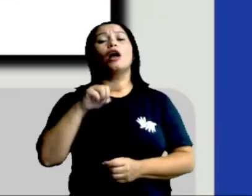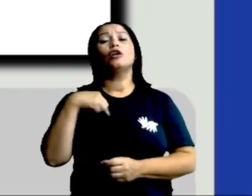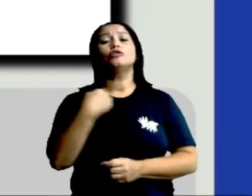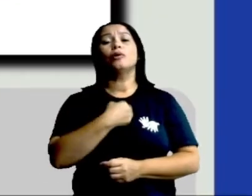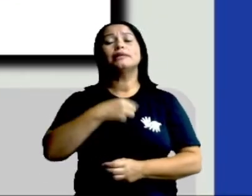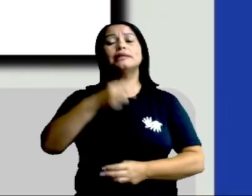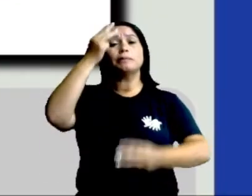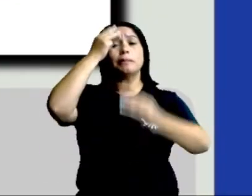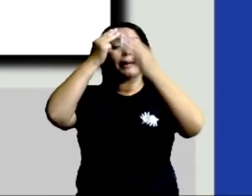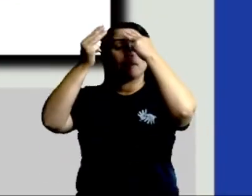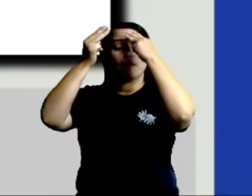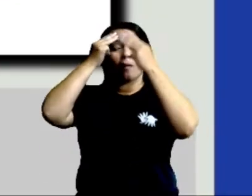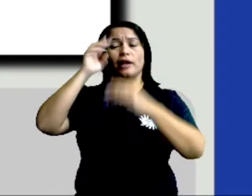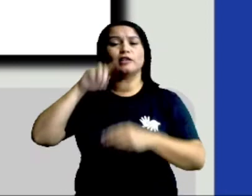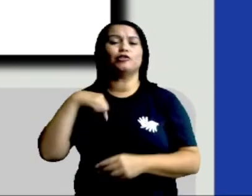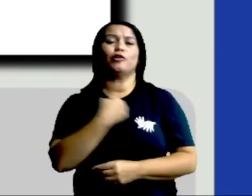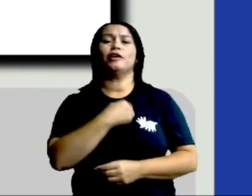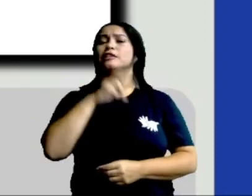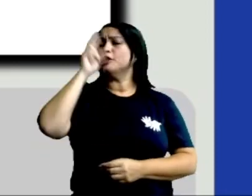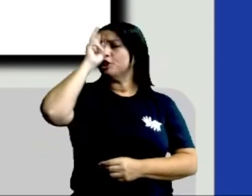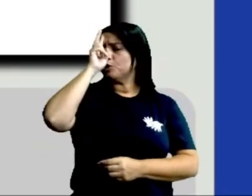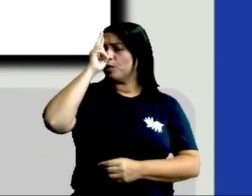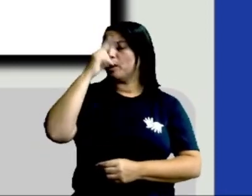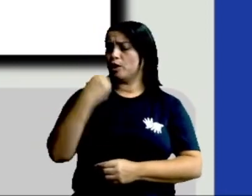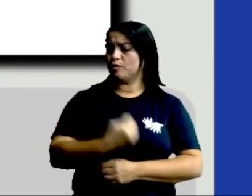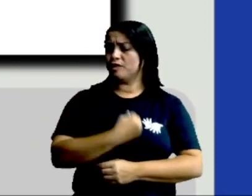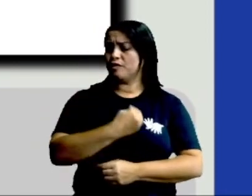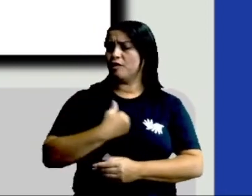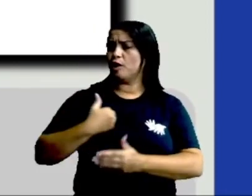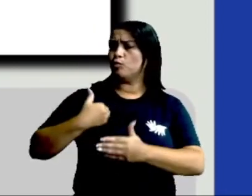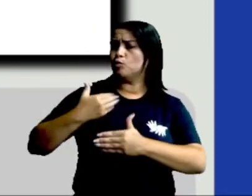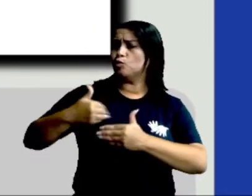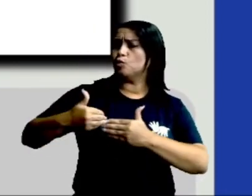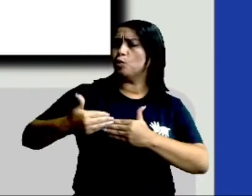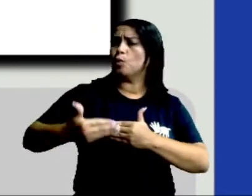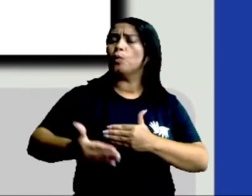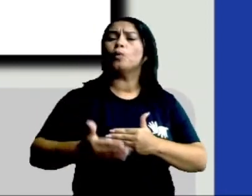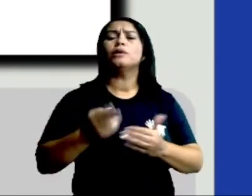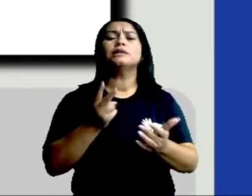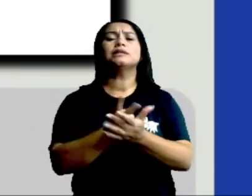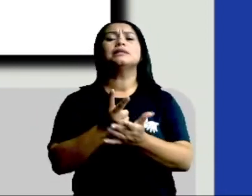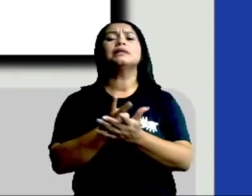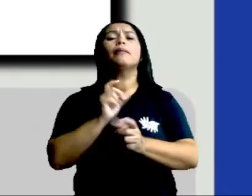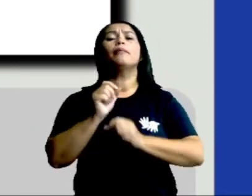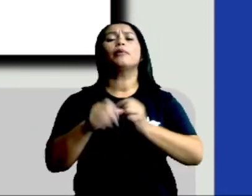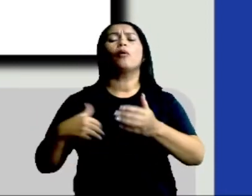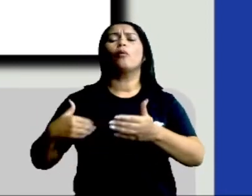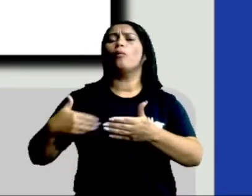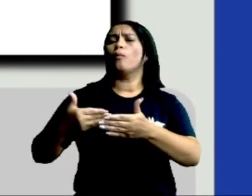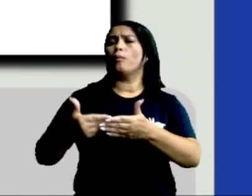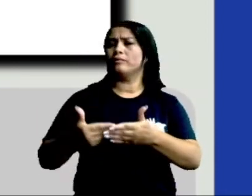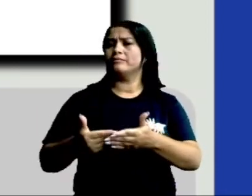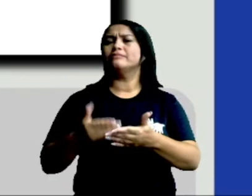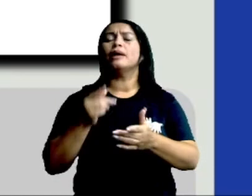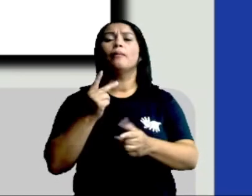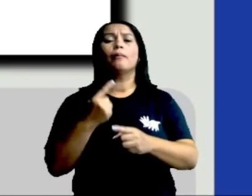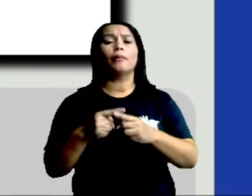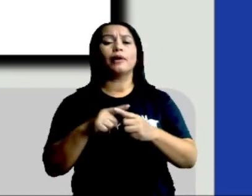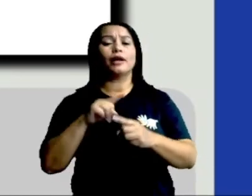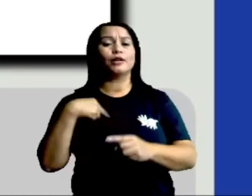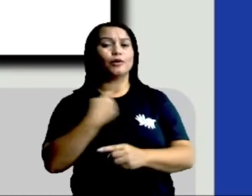nossas memórias, nossa história, tudo que vivemos é importante sempre, pois faz parte do que somos